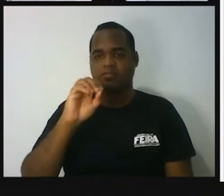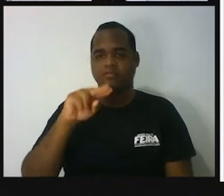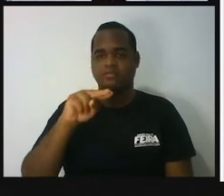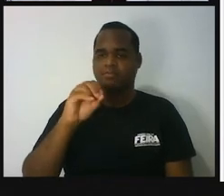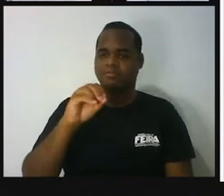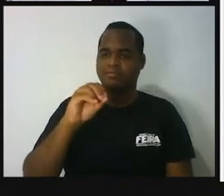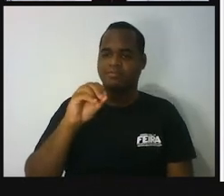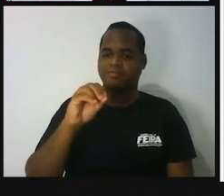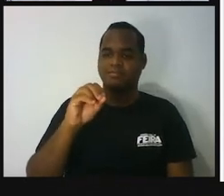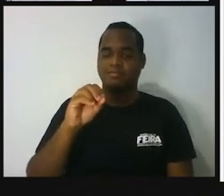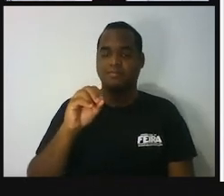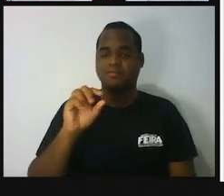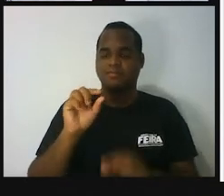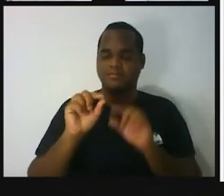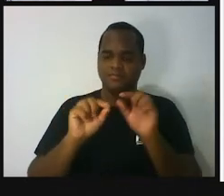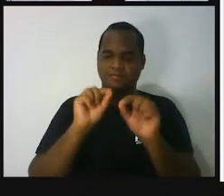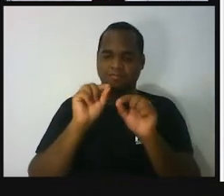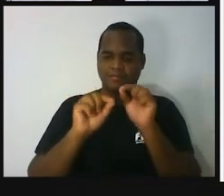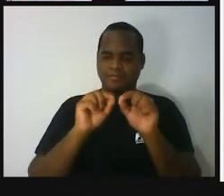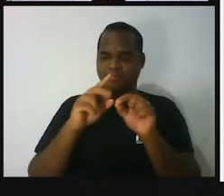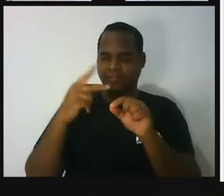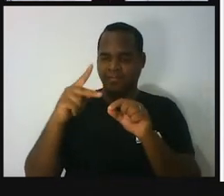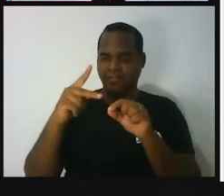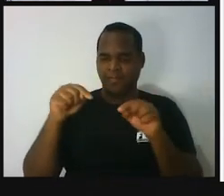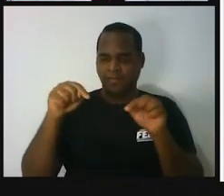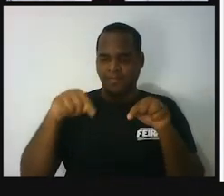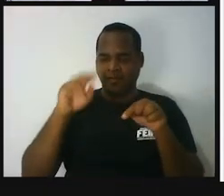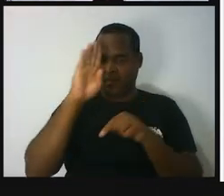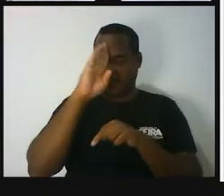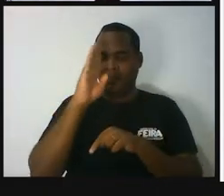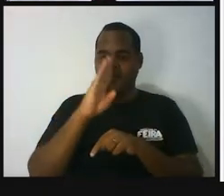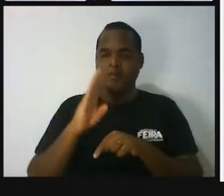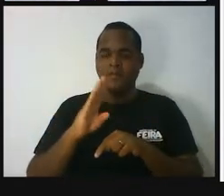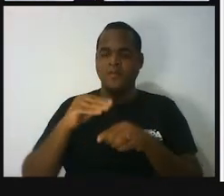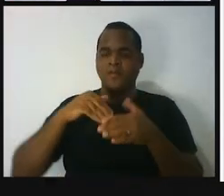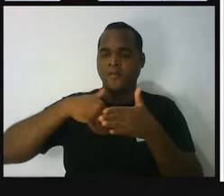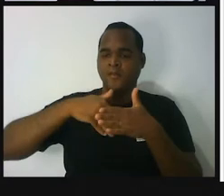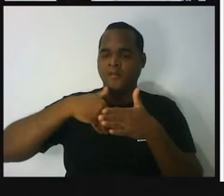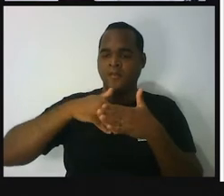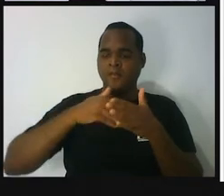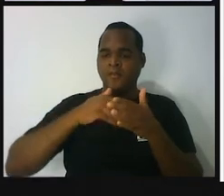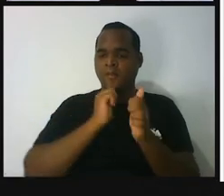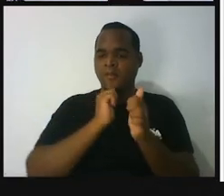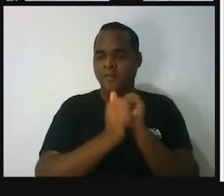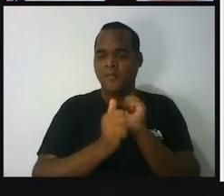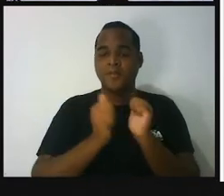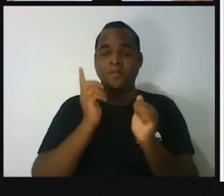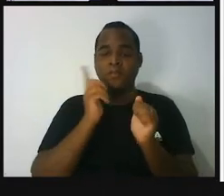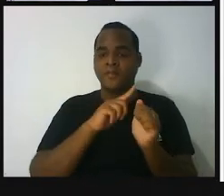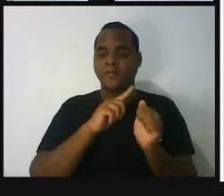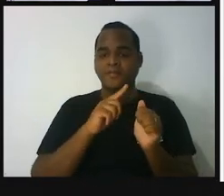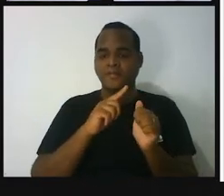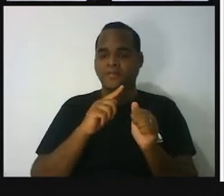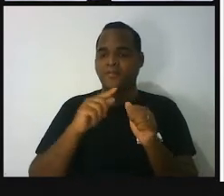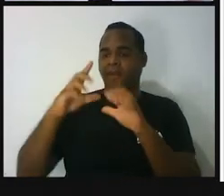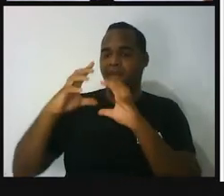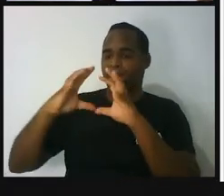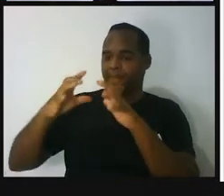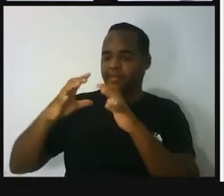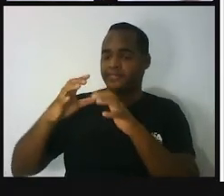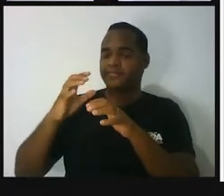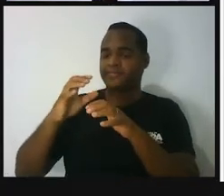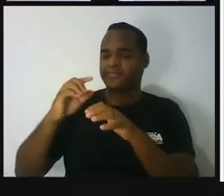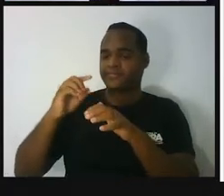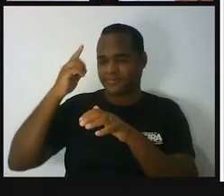hexa. Se a nossa seleção brasileira de futebol tivesse sido campeã mundial na